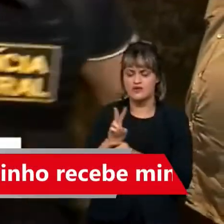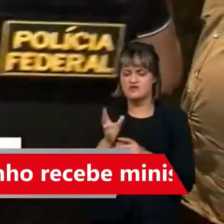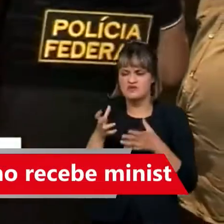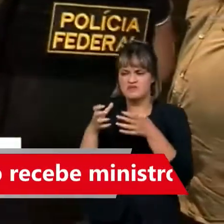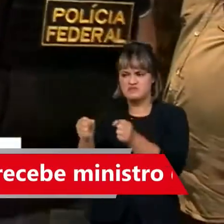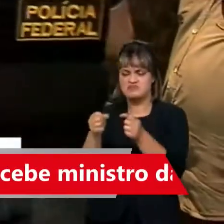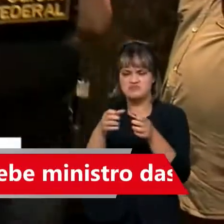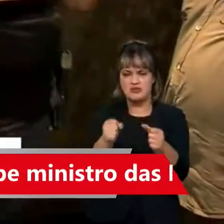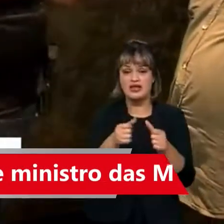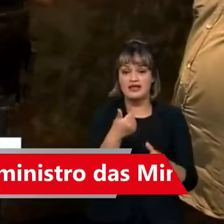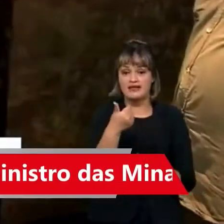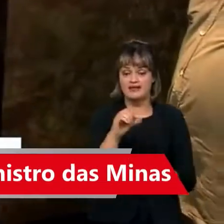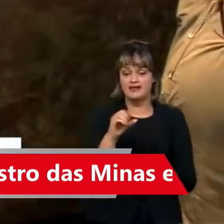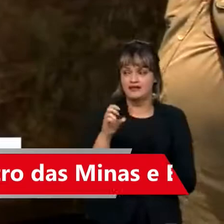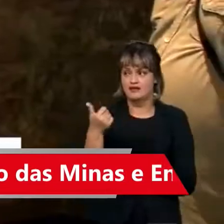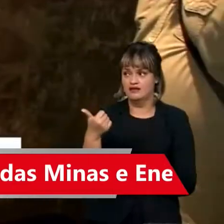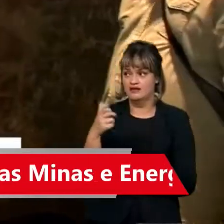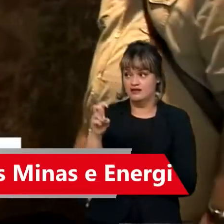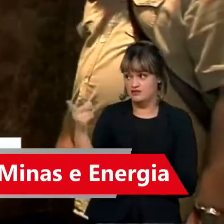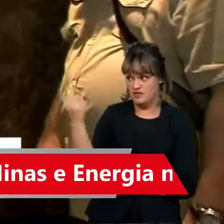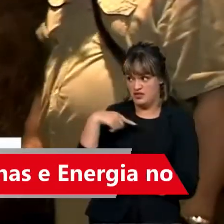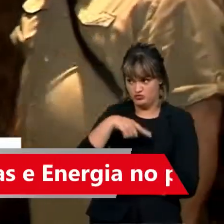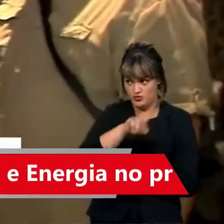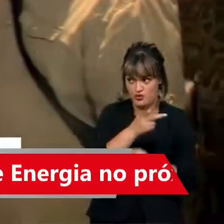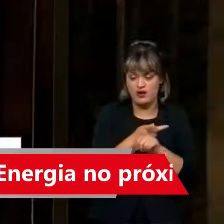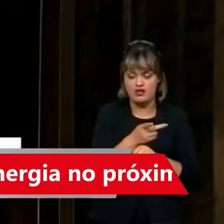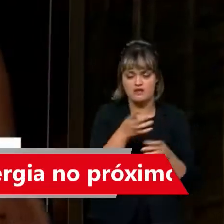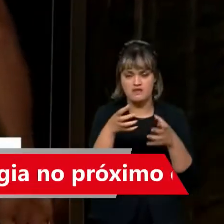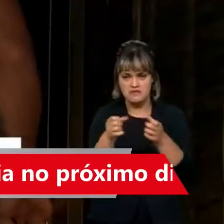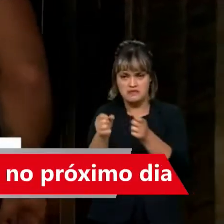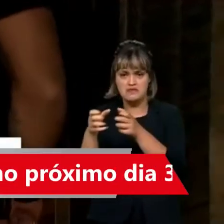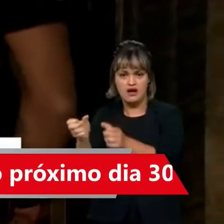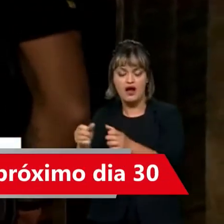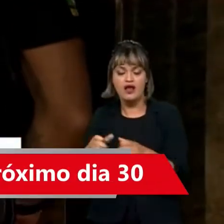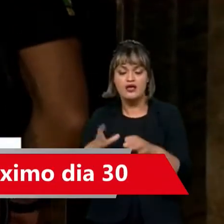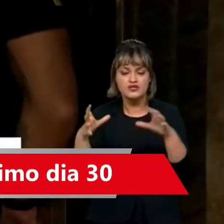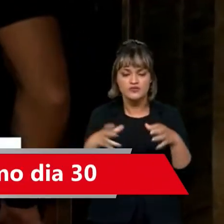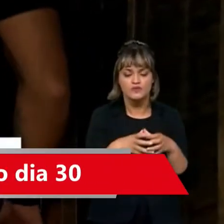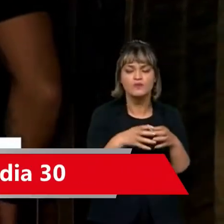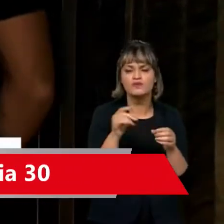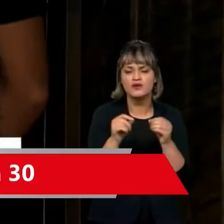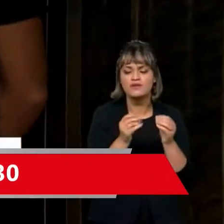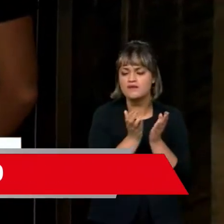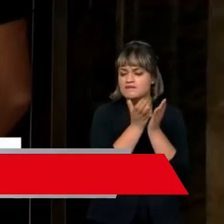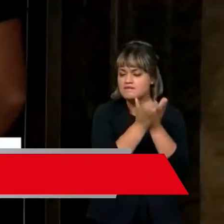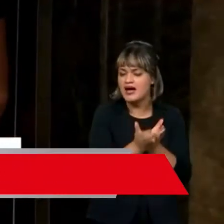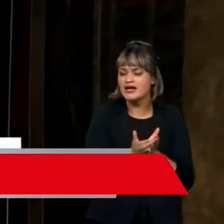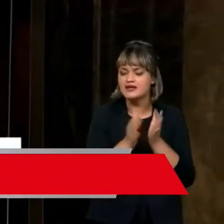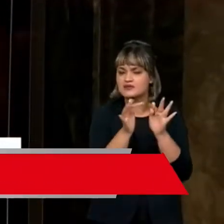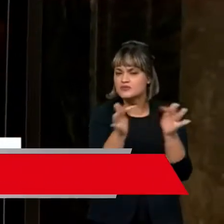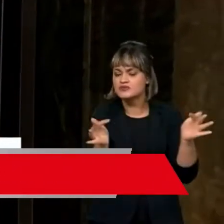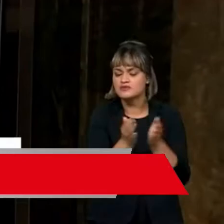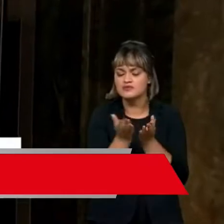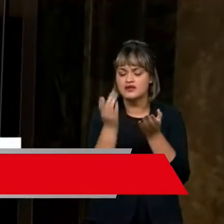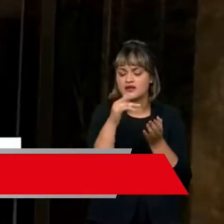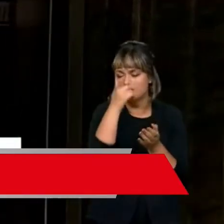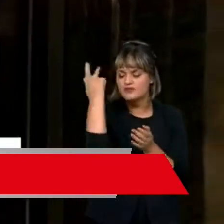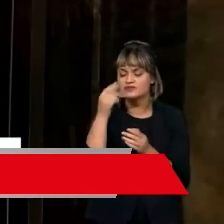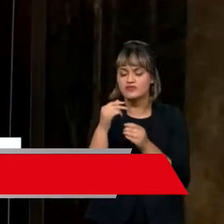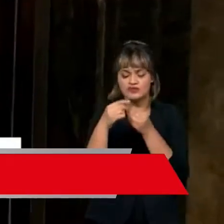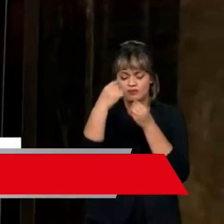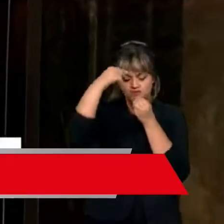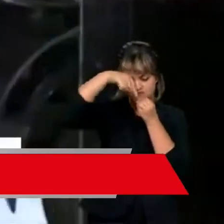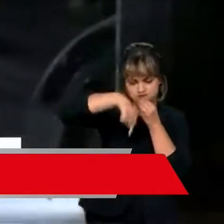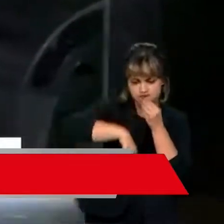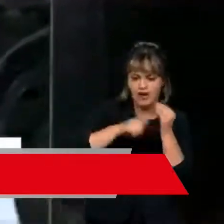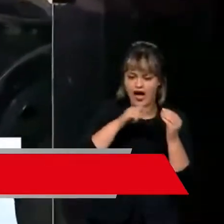a carga era embarcada para a Europa, com a ajuda de grupos estrangeiros. A investigação durou 2 anos e contou com o